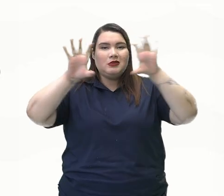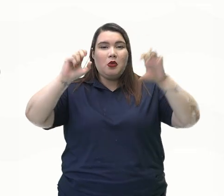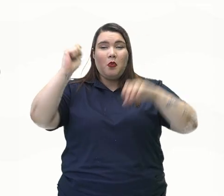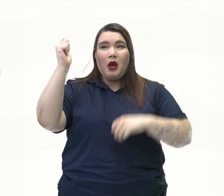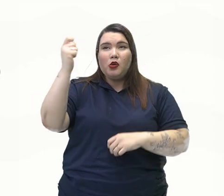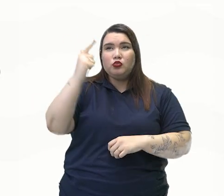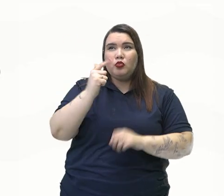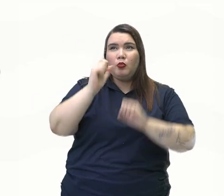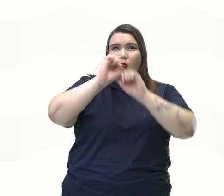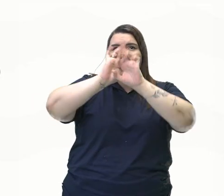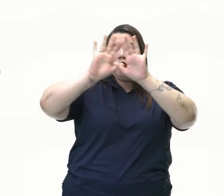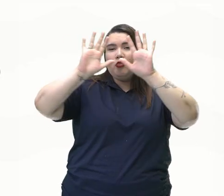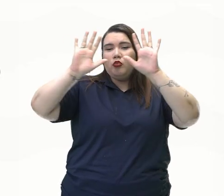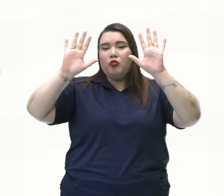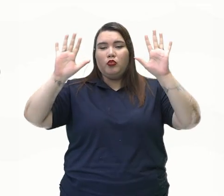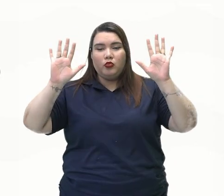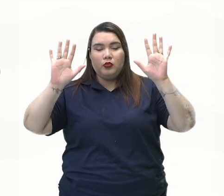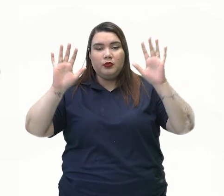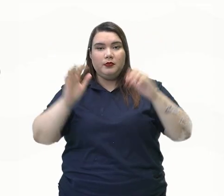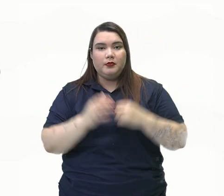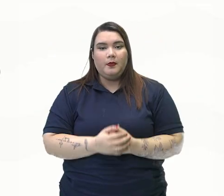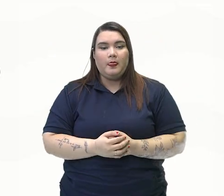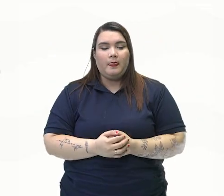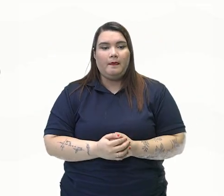por termos um céu azul.